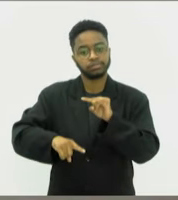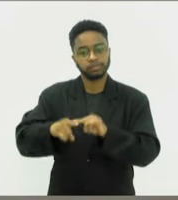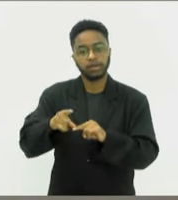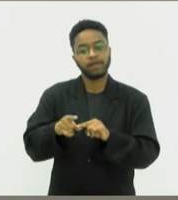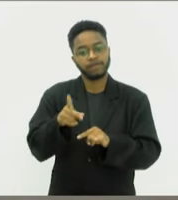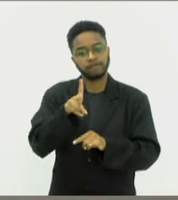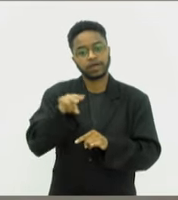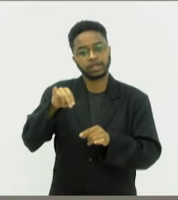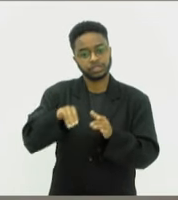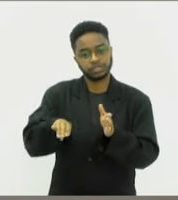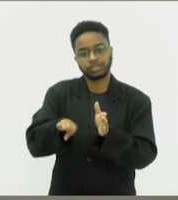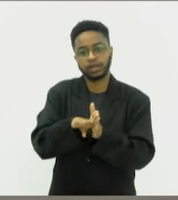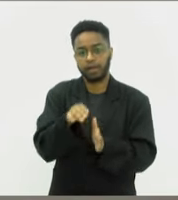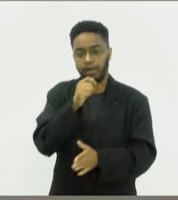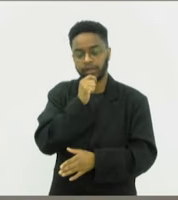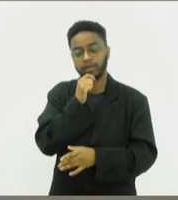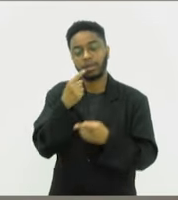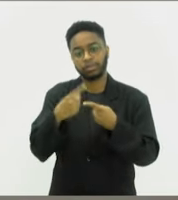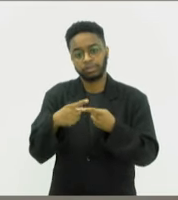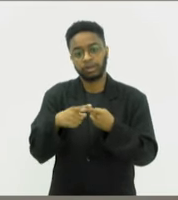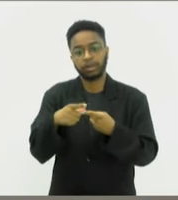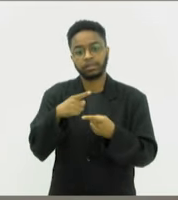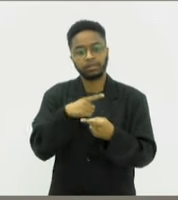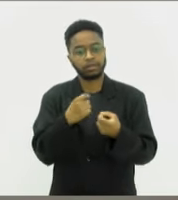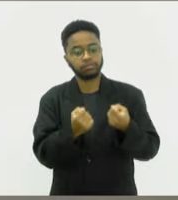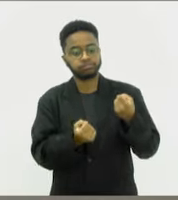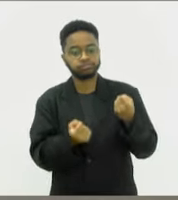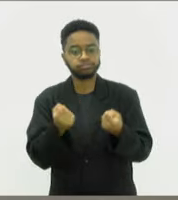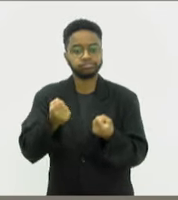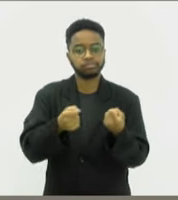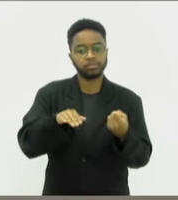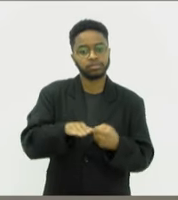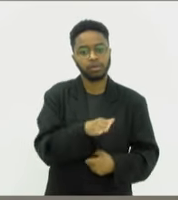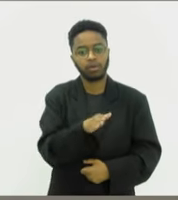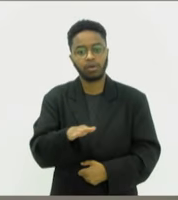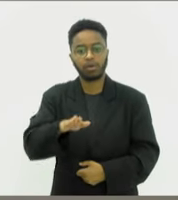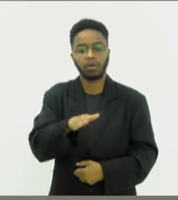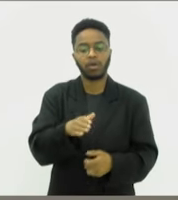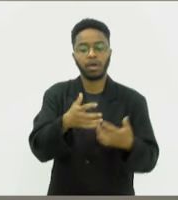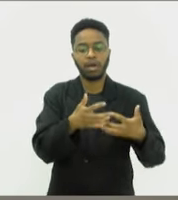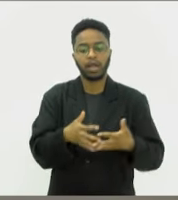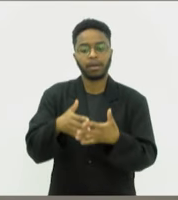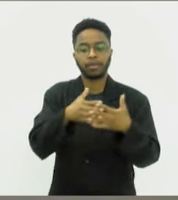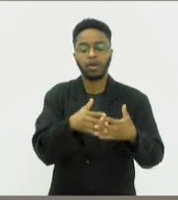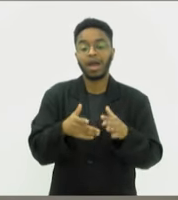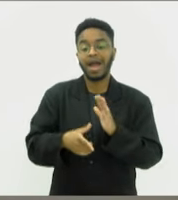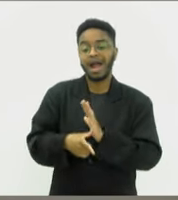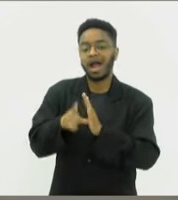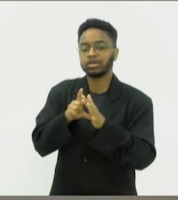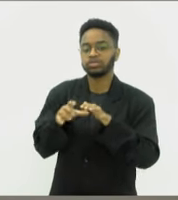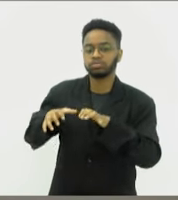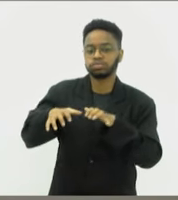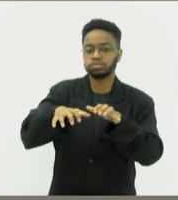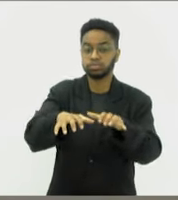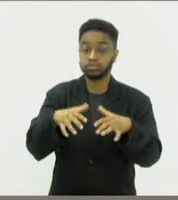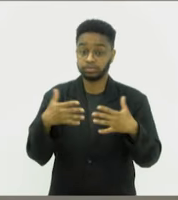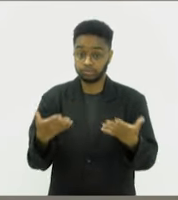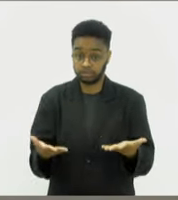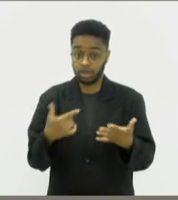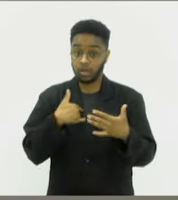estavam nas estradas antes da tragédia. Pois bem, eu